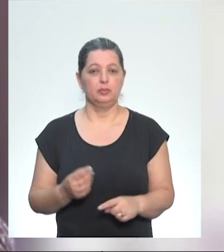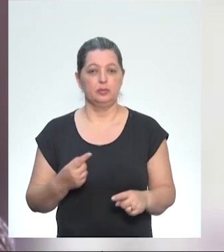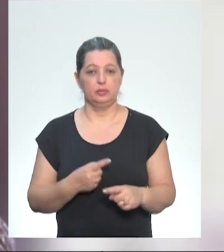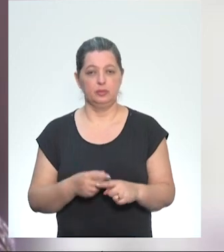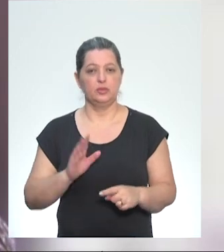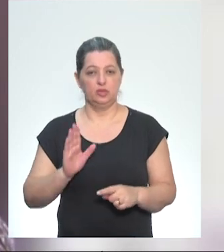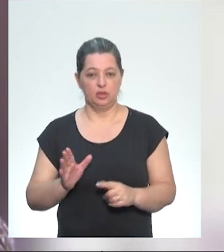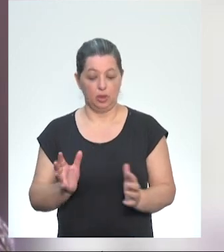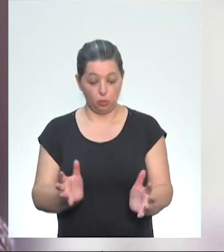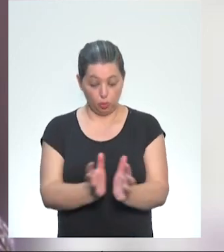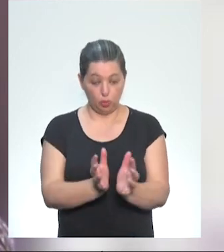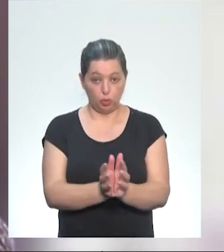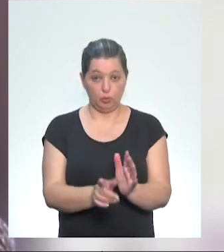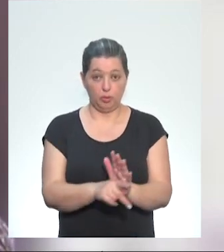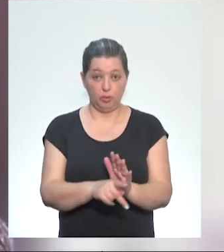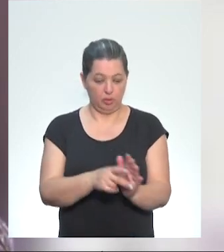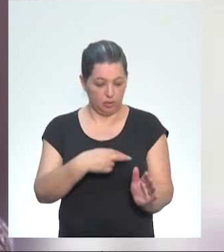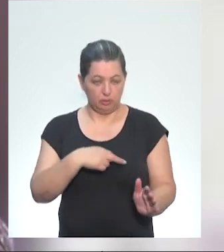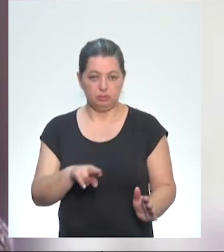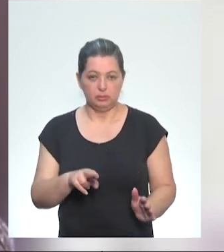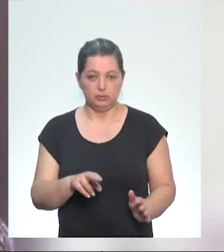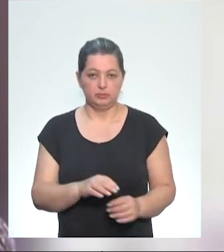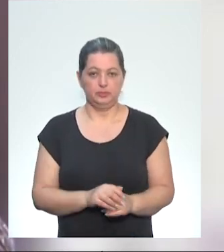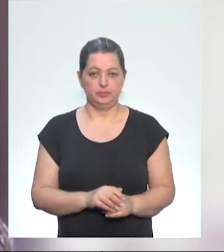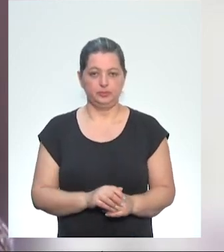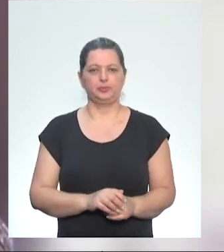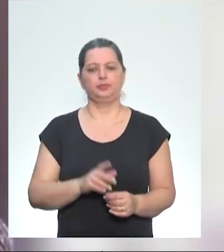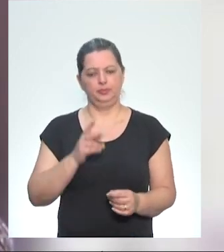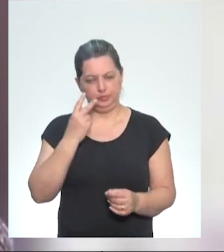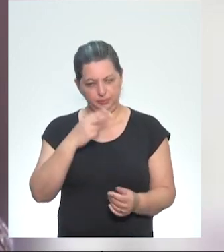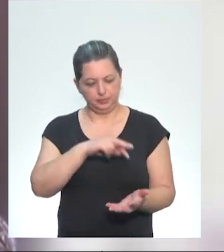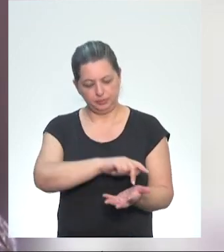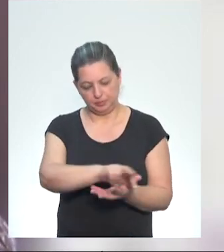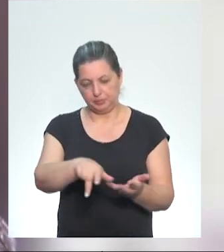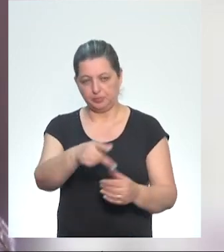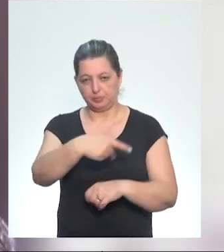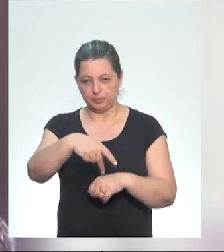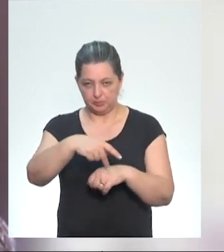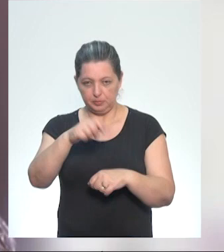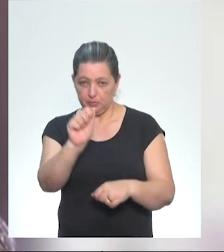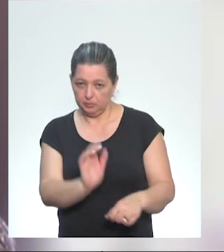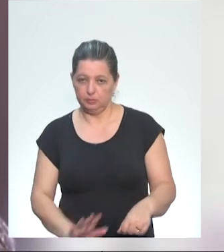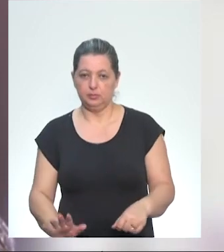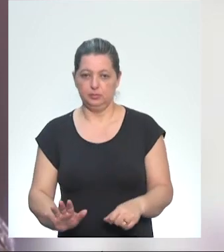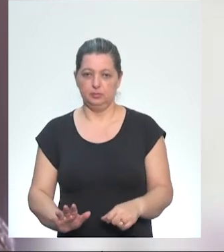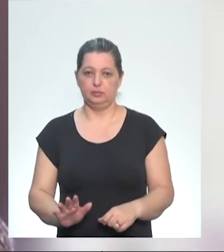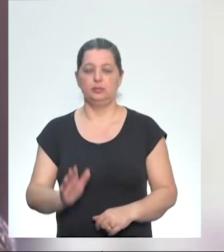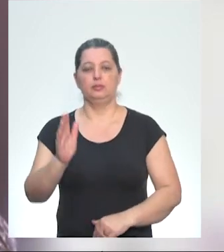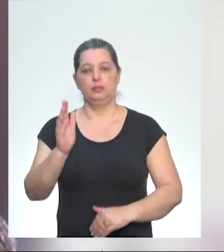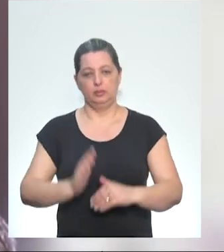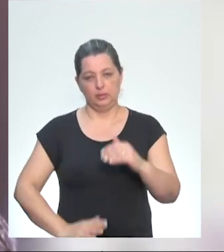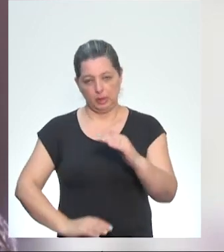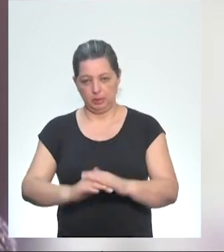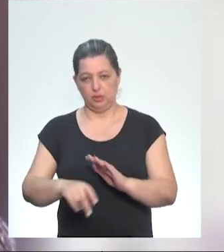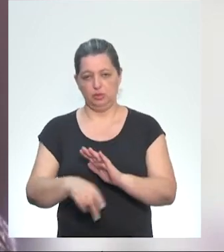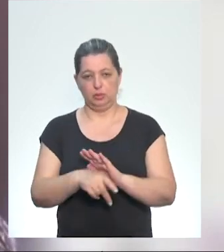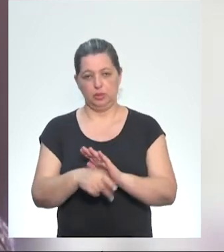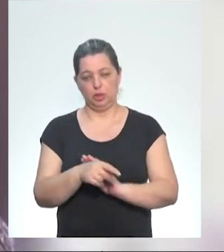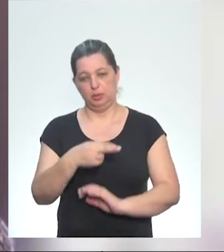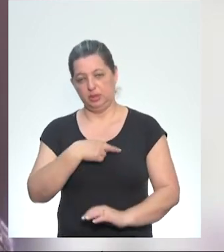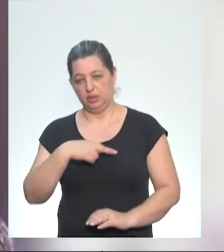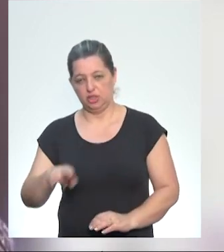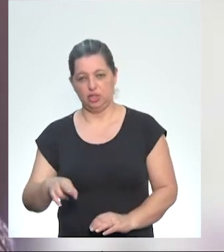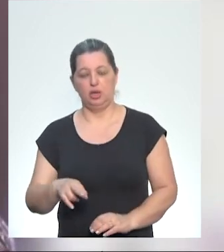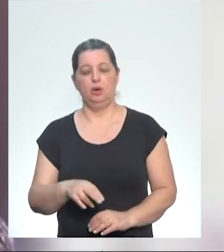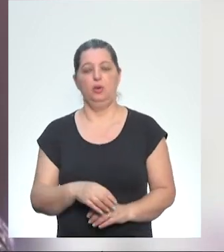parte dessa religião, por isso que a gente vê ainda hoje, né, vários países africanos que praticam aí o islamismo. Por conta disso, né,